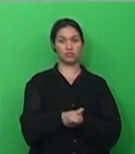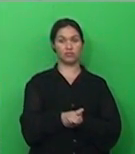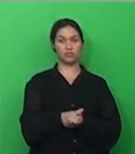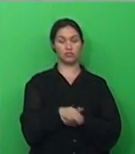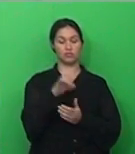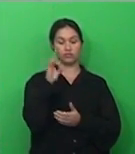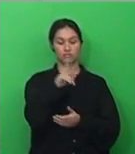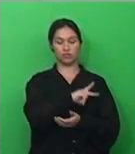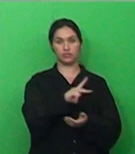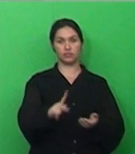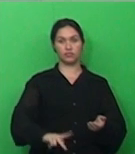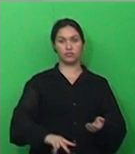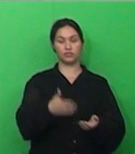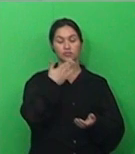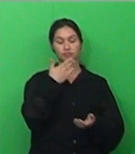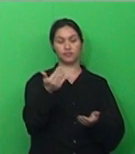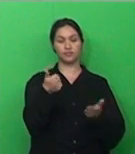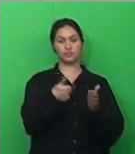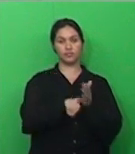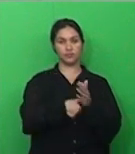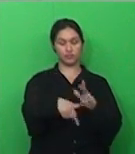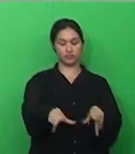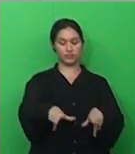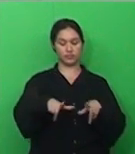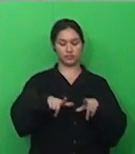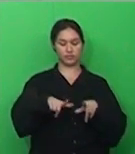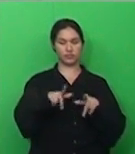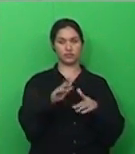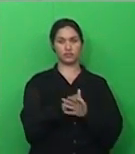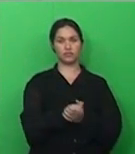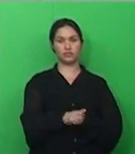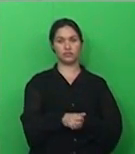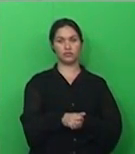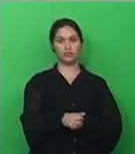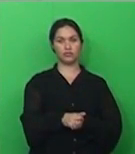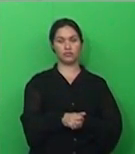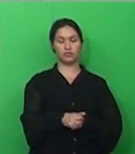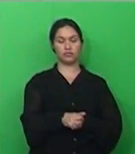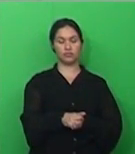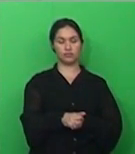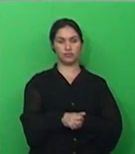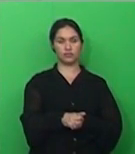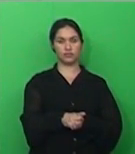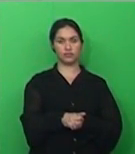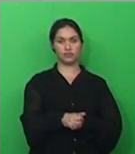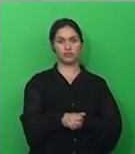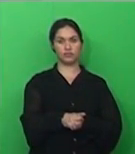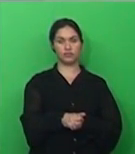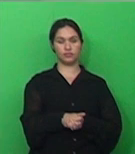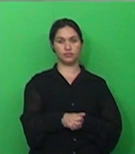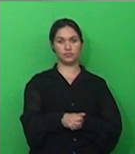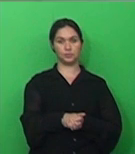Era isso, senhor presidente. Eu peço, gostaria, mais uma vez, que contar com o apoio de todos os vereadores.